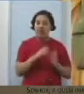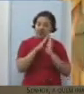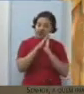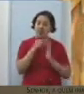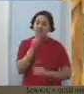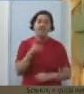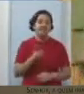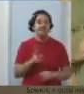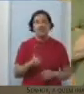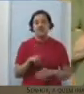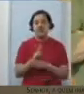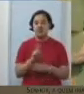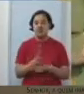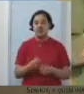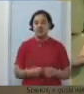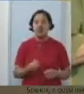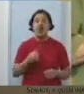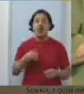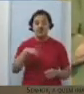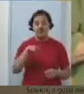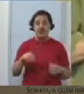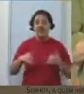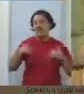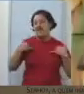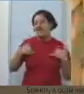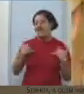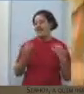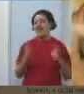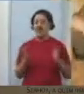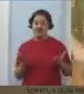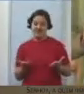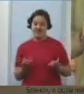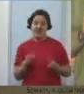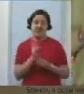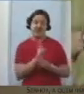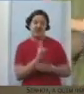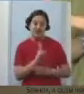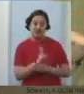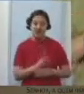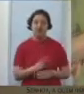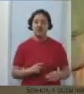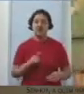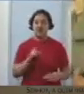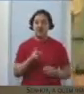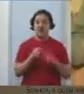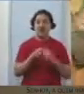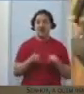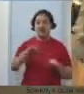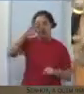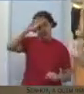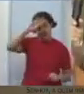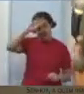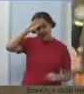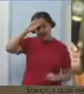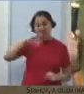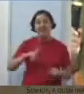Ah, vou ter uma festa hoje. Meu filho, olha, te cuida, viu? Você está com esses 40 graus de febre, mas mamãe vai